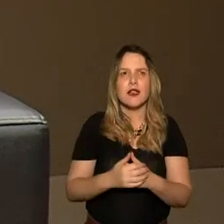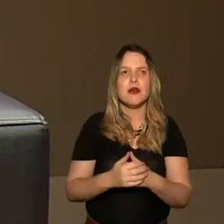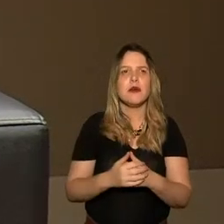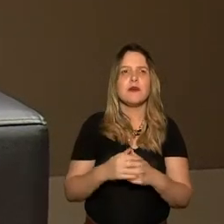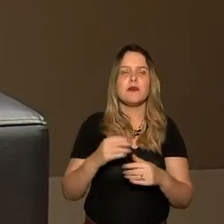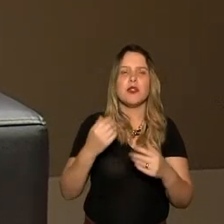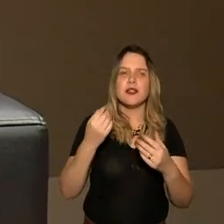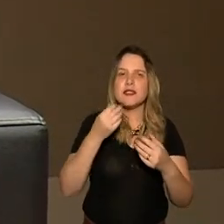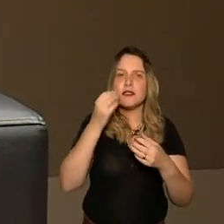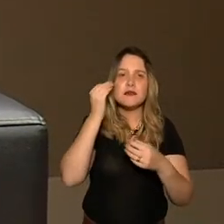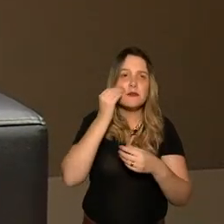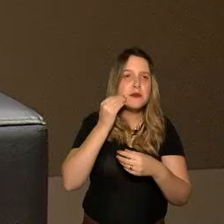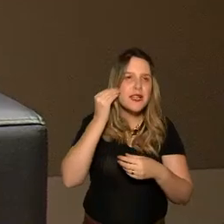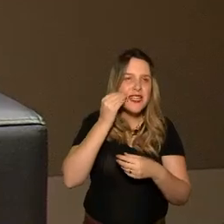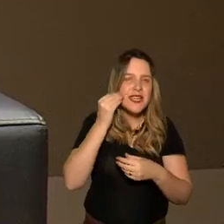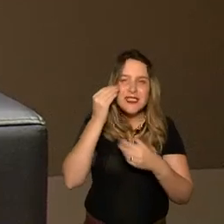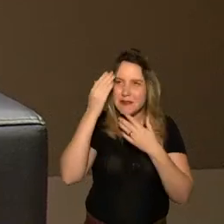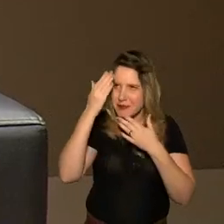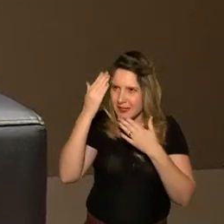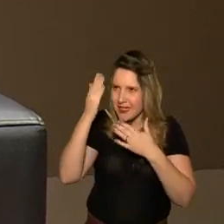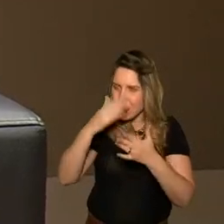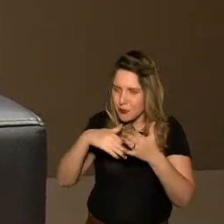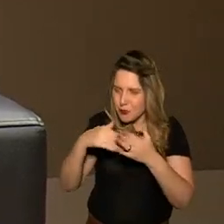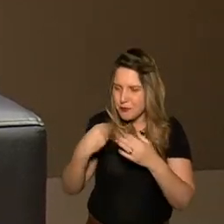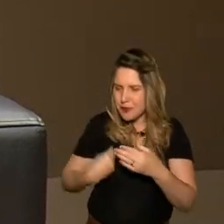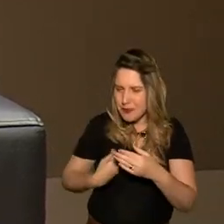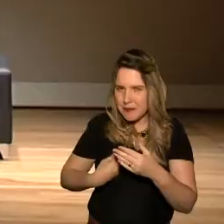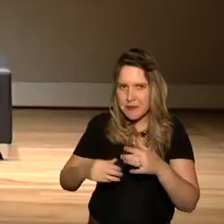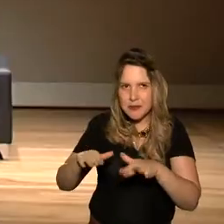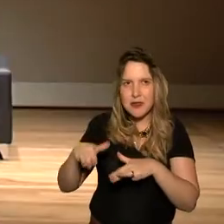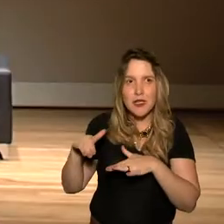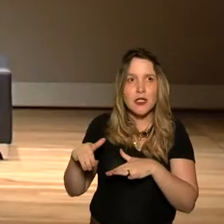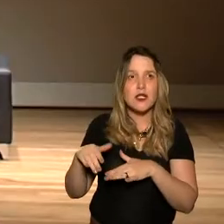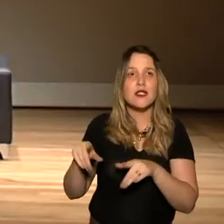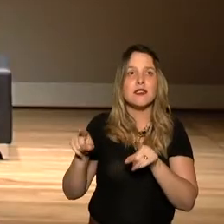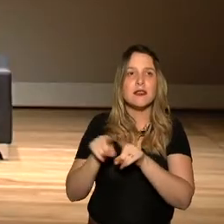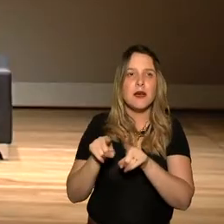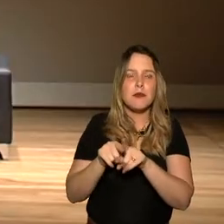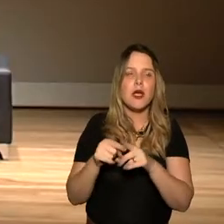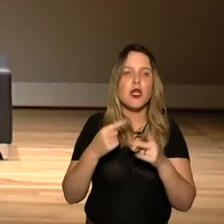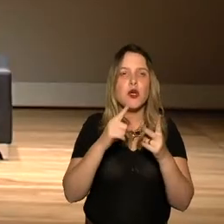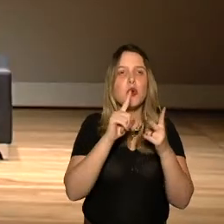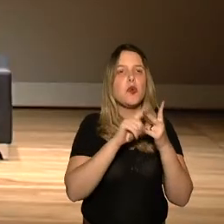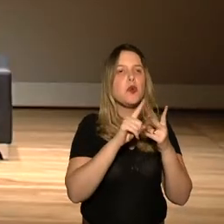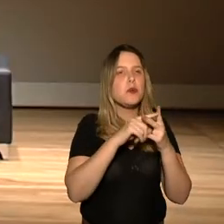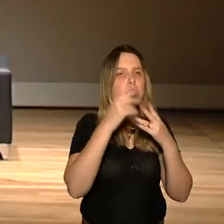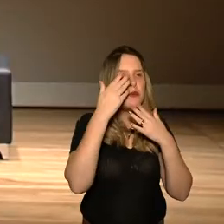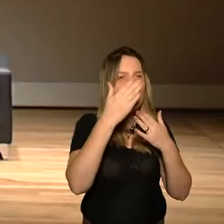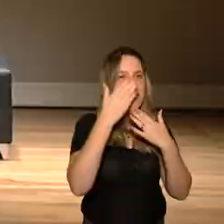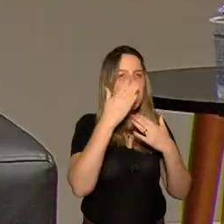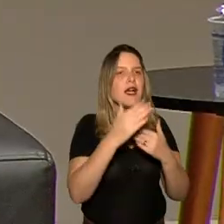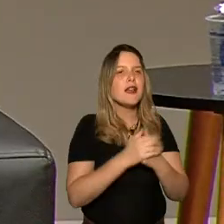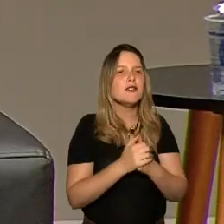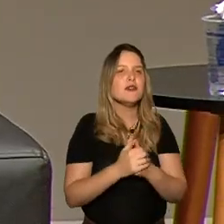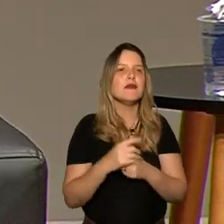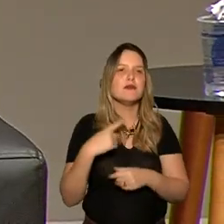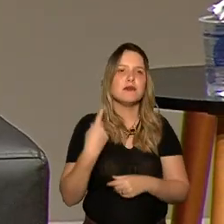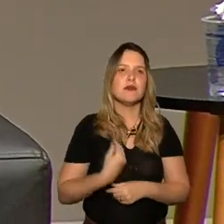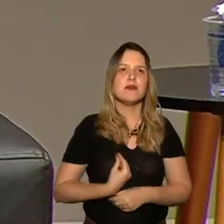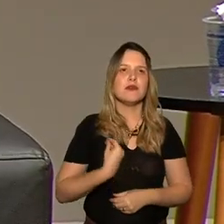compartilhar sua experiência pela presença de vocês Diogo Moraes muito obrigada muito obrigado foi um